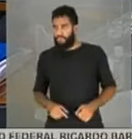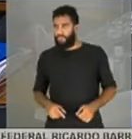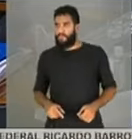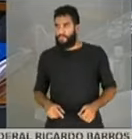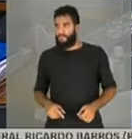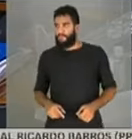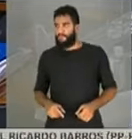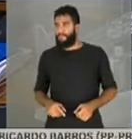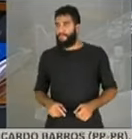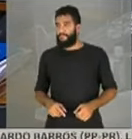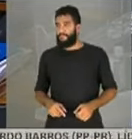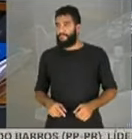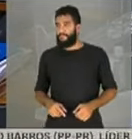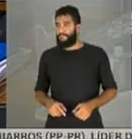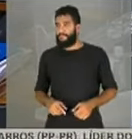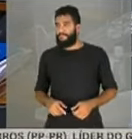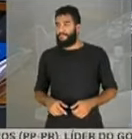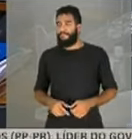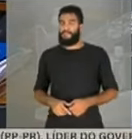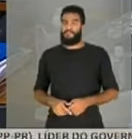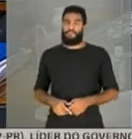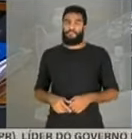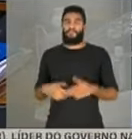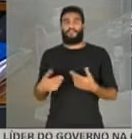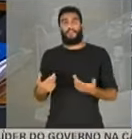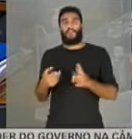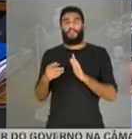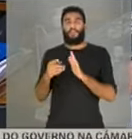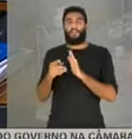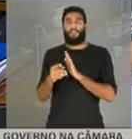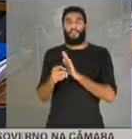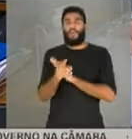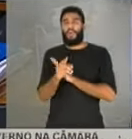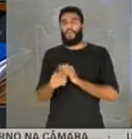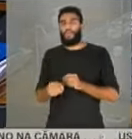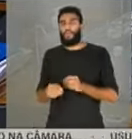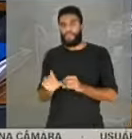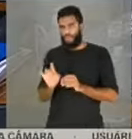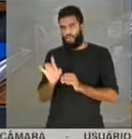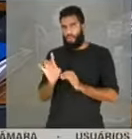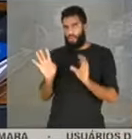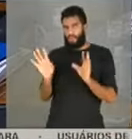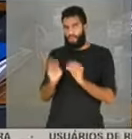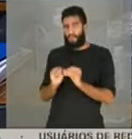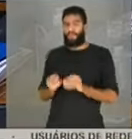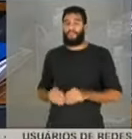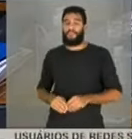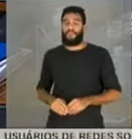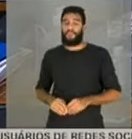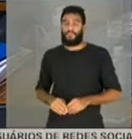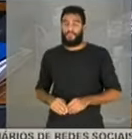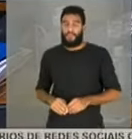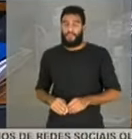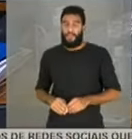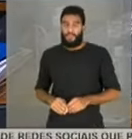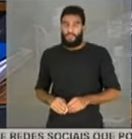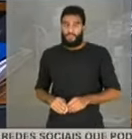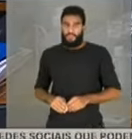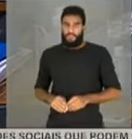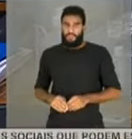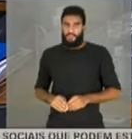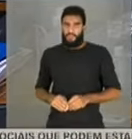questão da compensação. Falo, senhor presidente, somente para concluir, me permita aqui só fazer